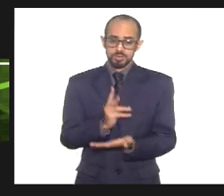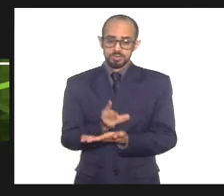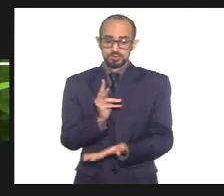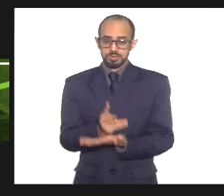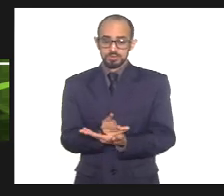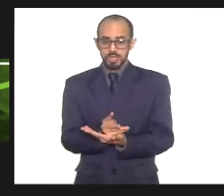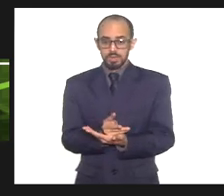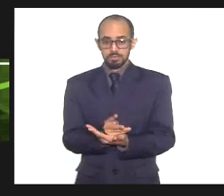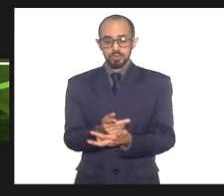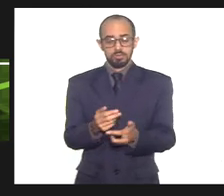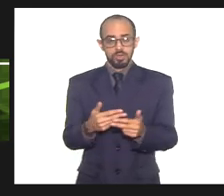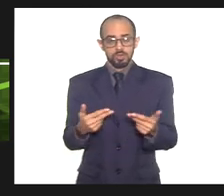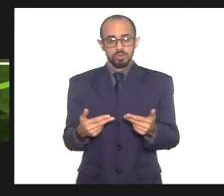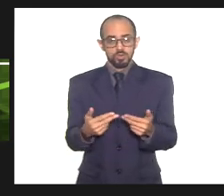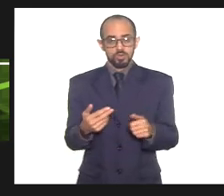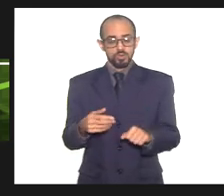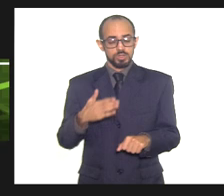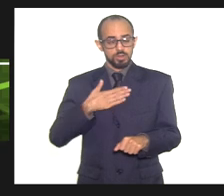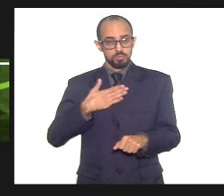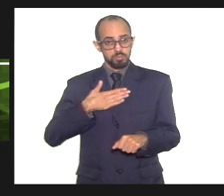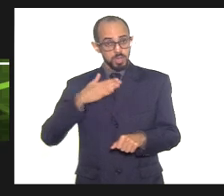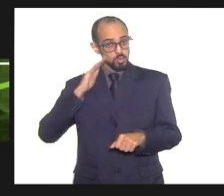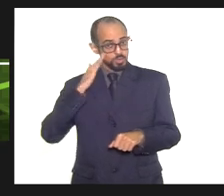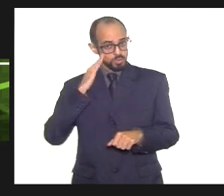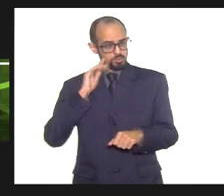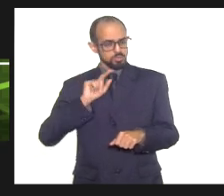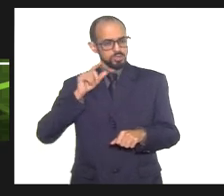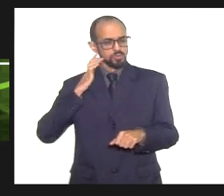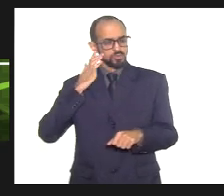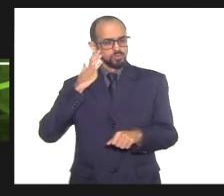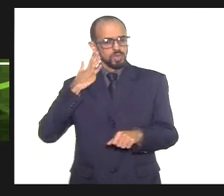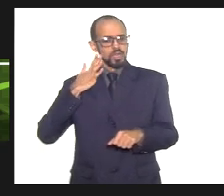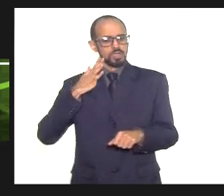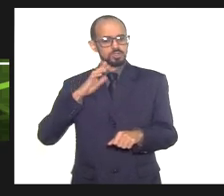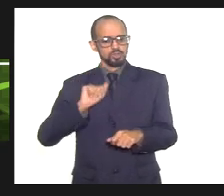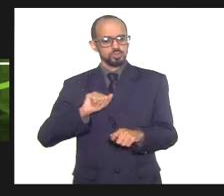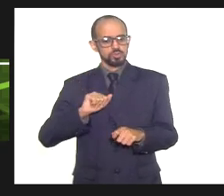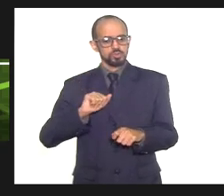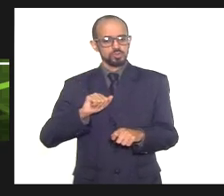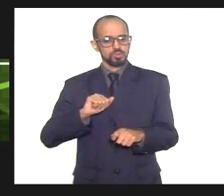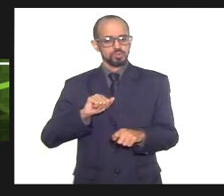um ponto, no meu entendimento, facilmente